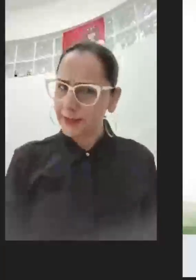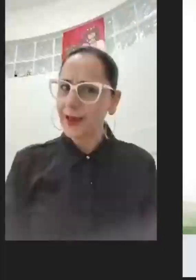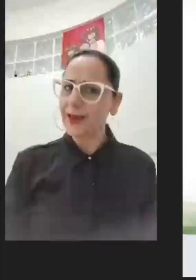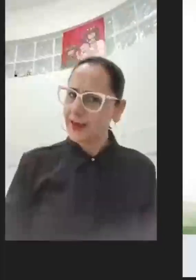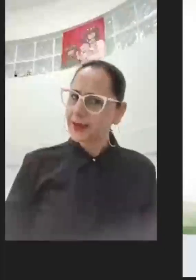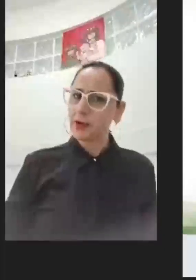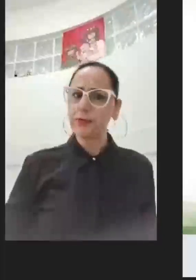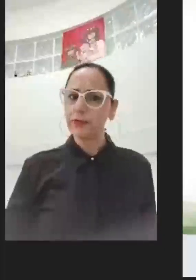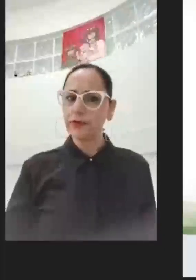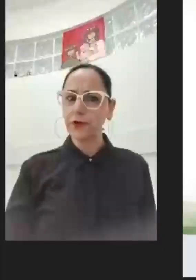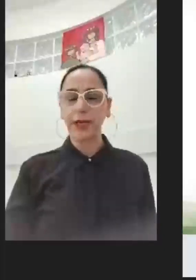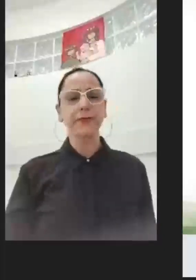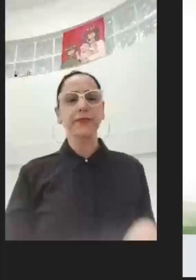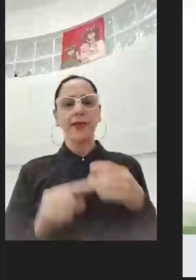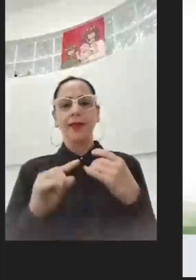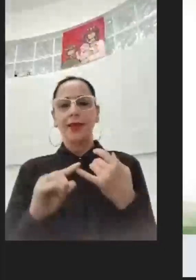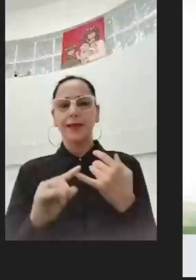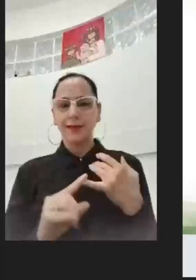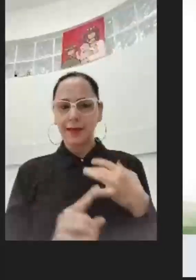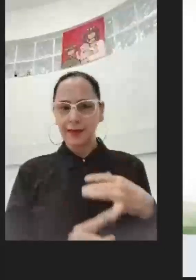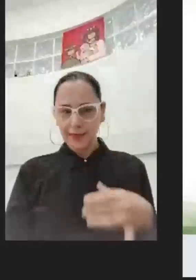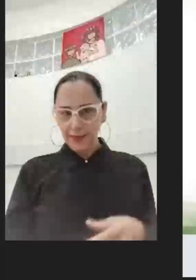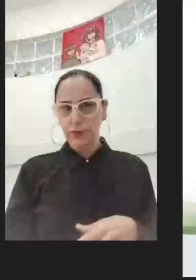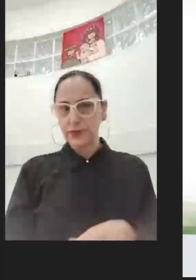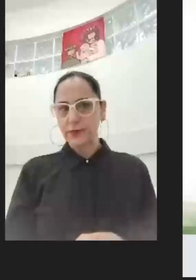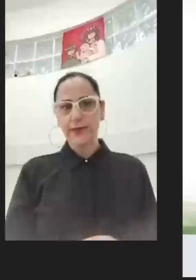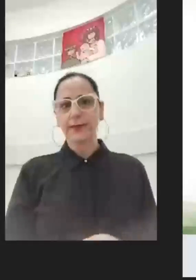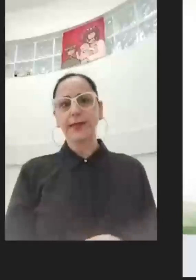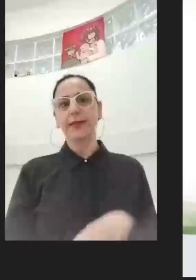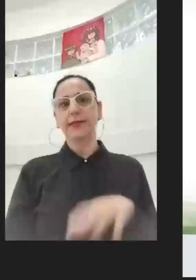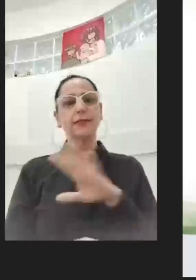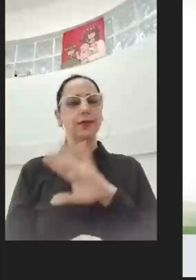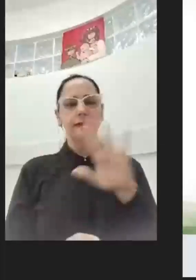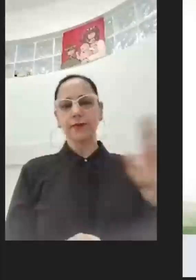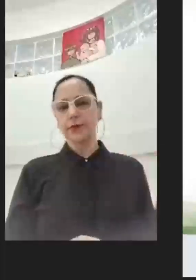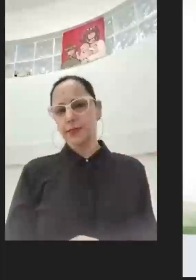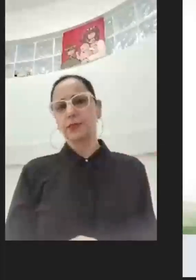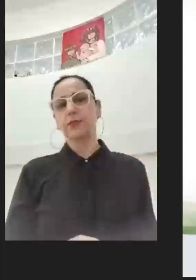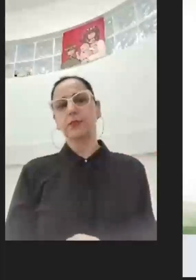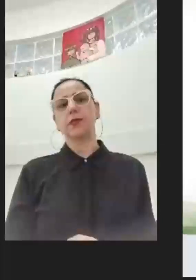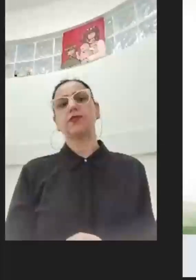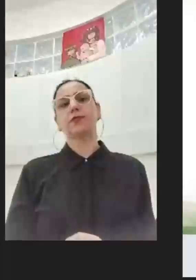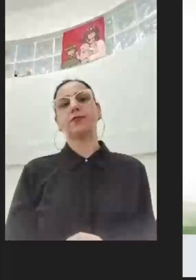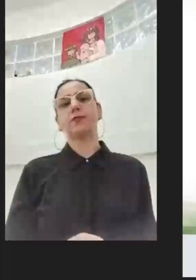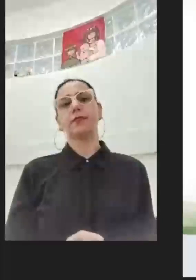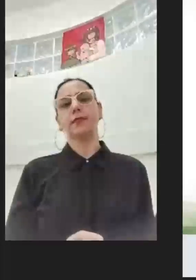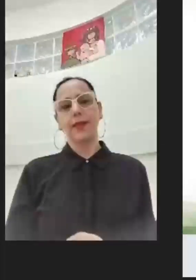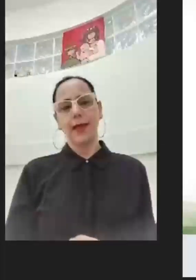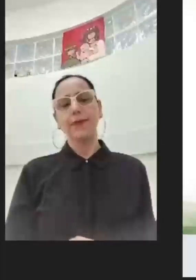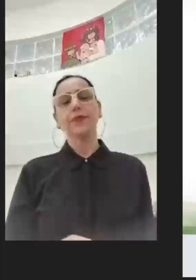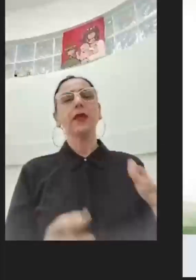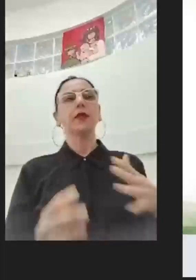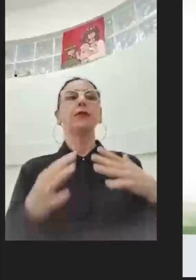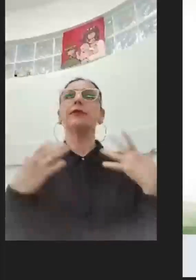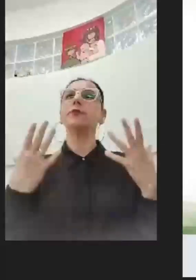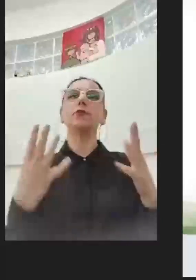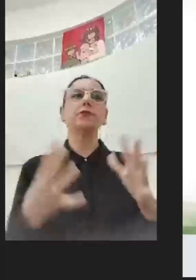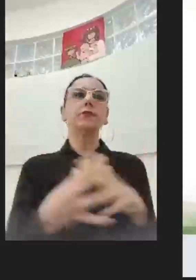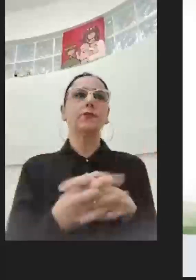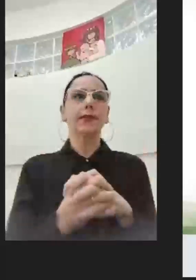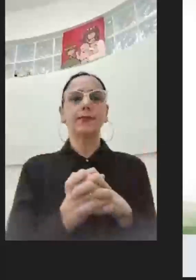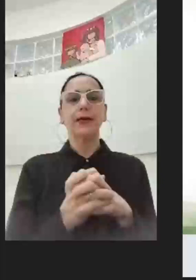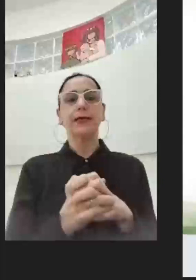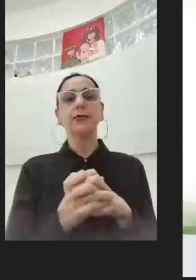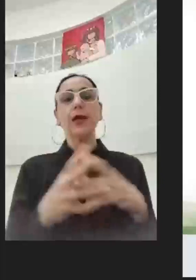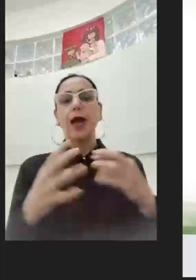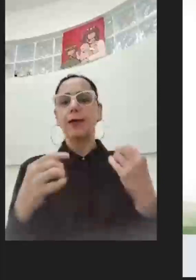PJ, Soninha. Aí, e como funciona? Ele tem que continuar trabalhando, ele só teve os 5 dias, tá?